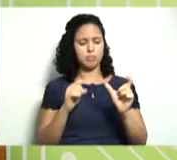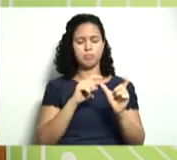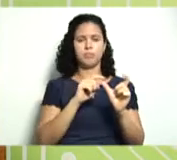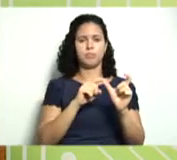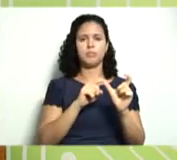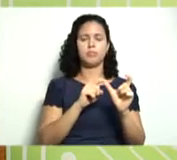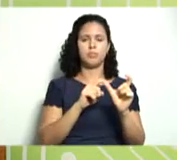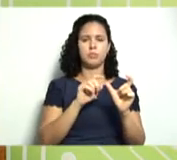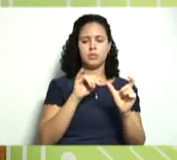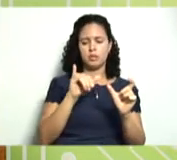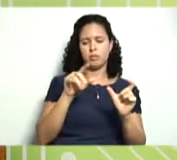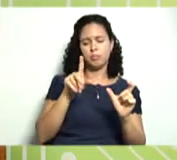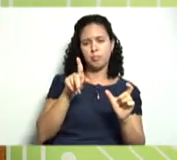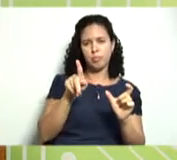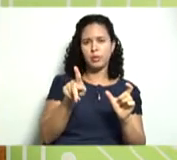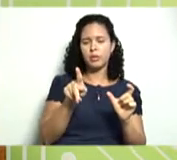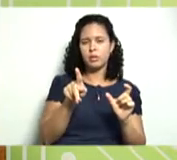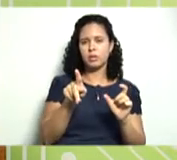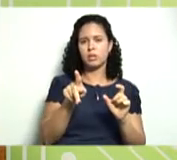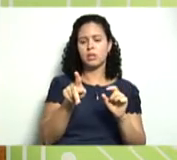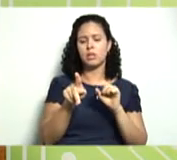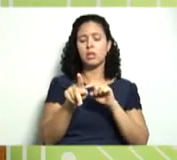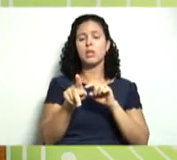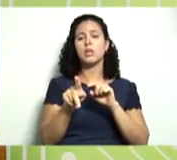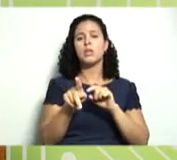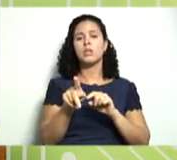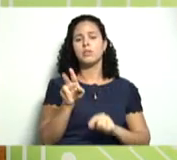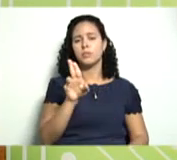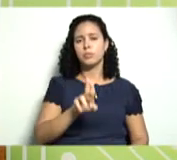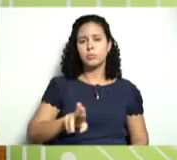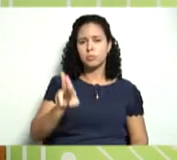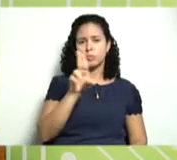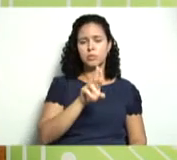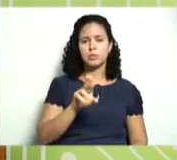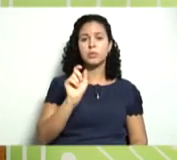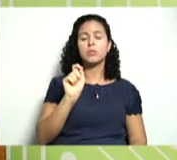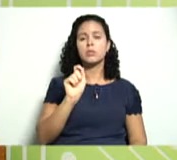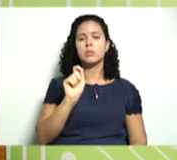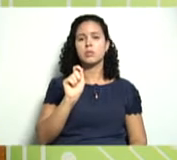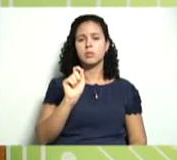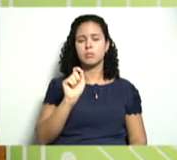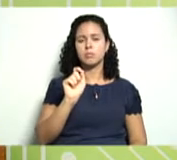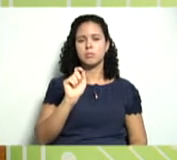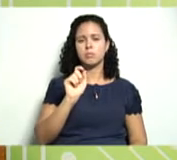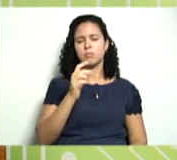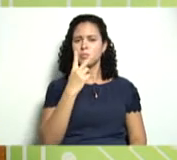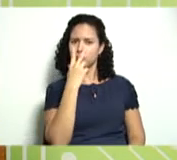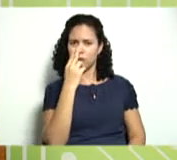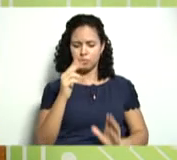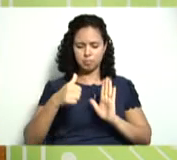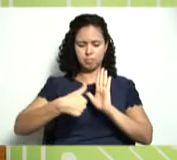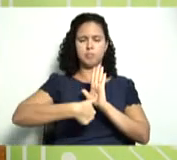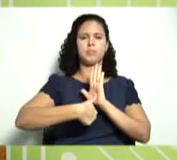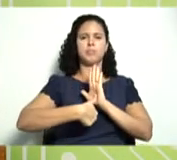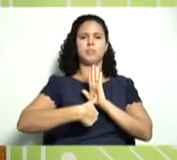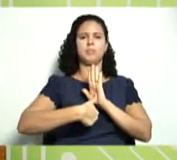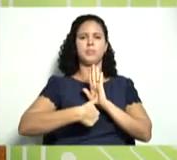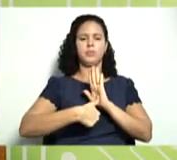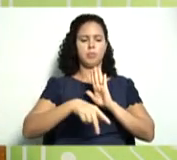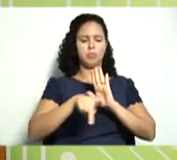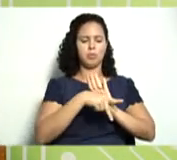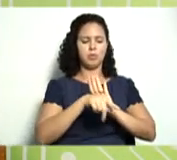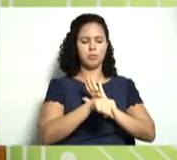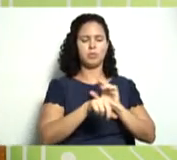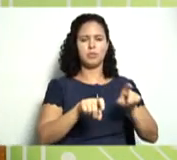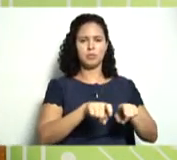de identificação mas assim ele utiliza a identificação da sua máquina certo assim cada máquina